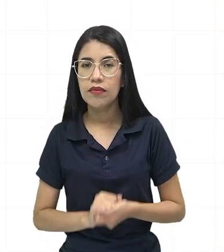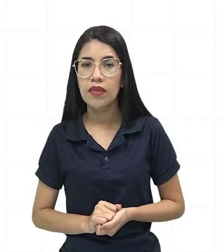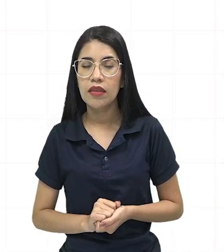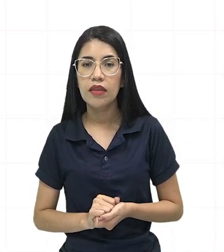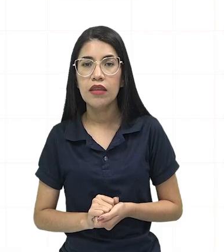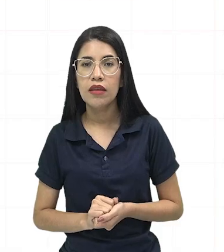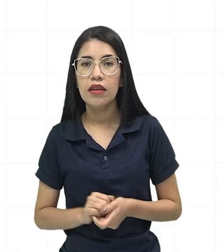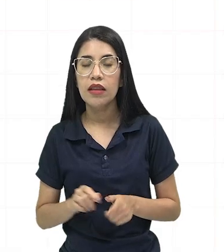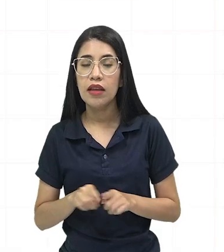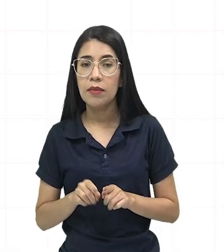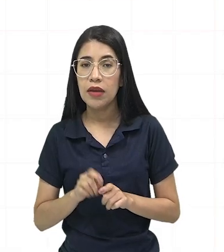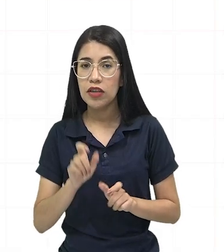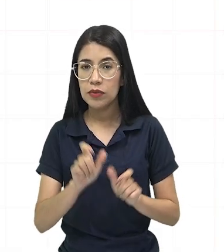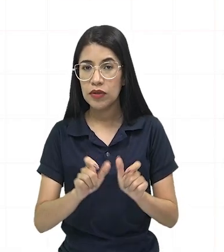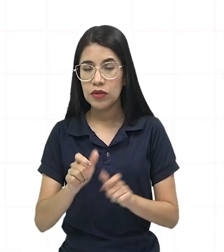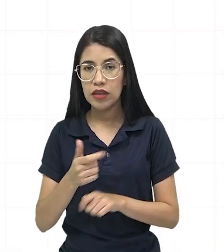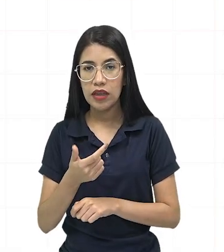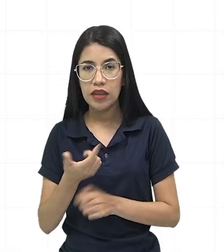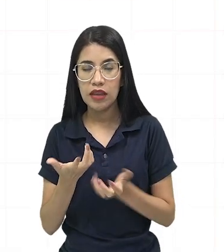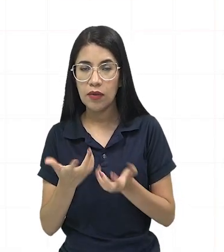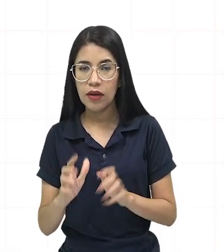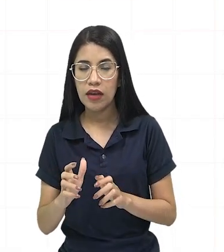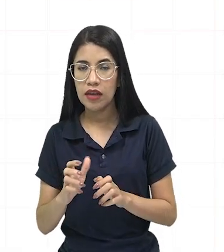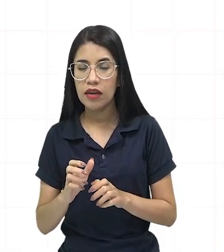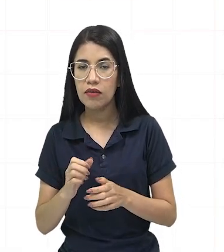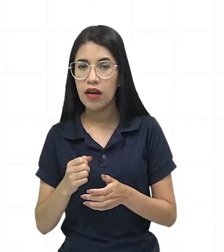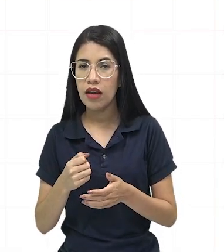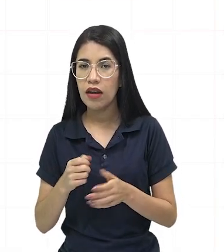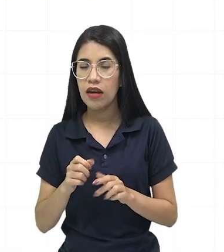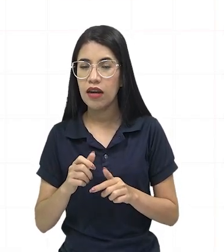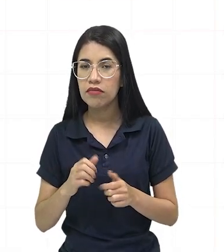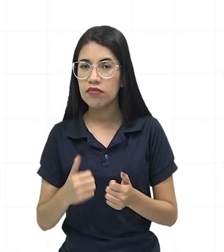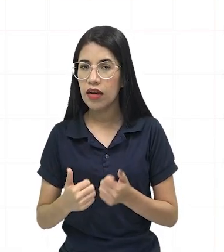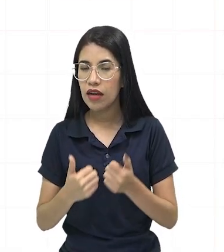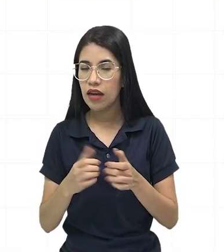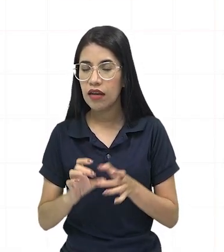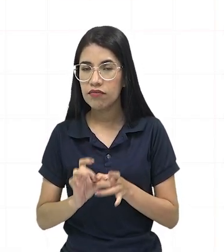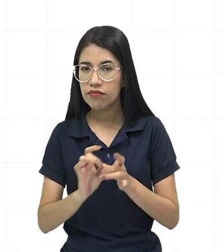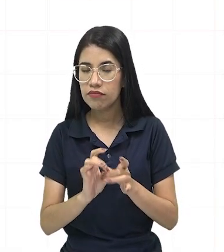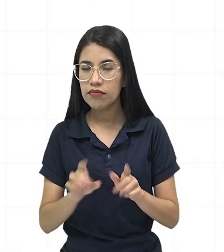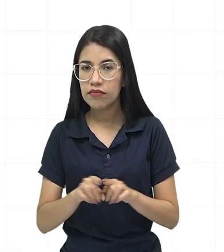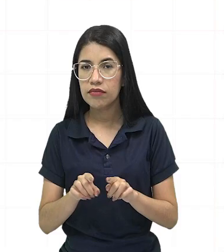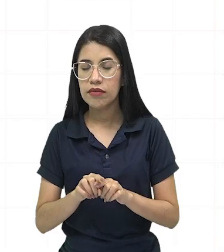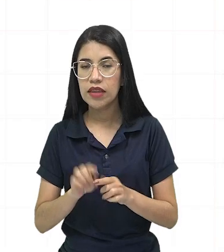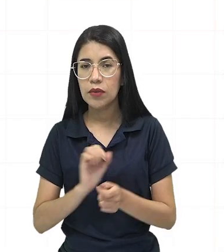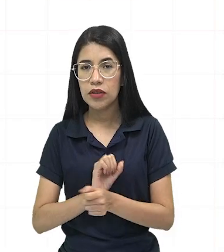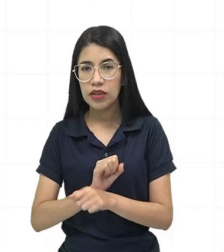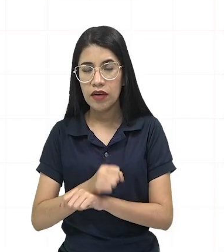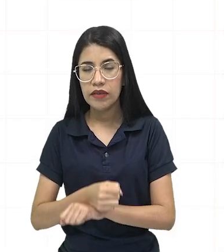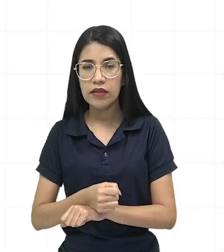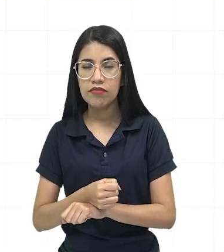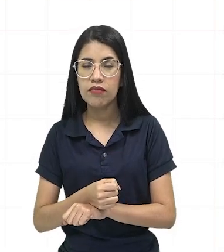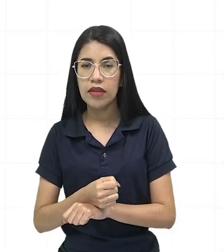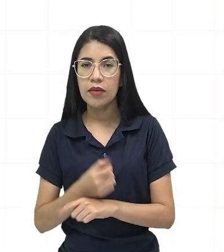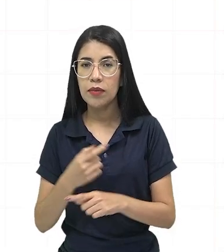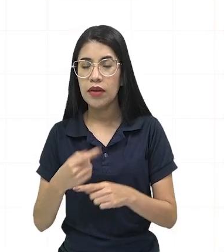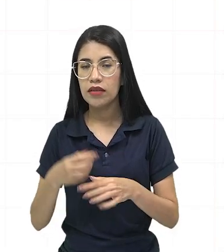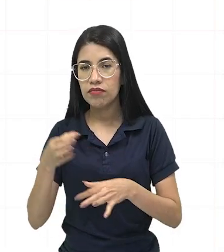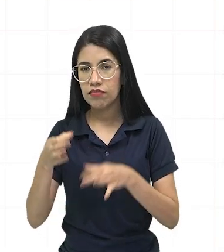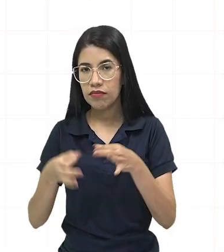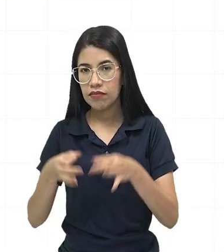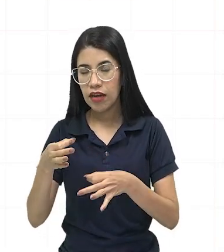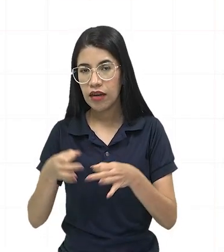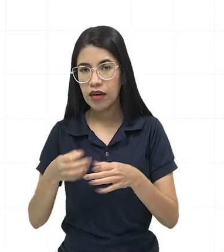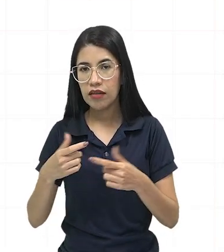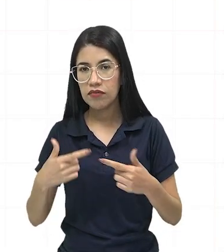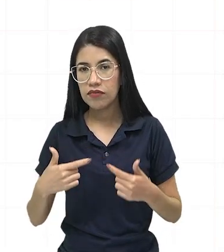com os resistentes à proteção aos aliados. A escravidão era justificada na condição de guerra justa. O que isso quer